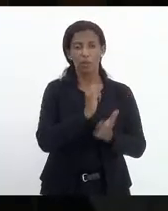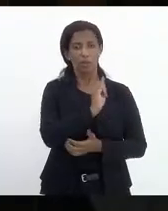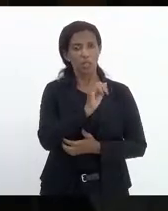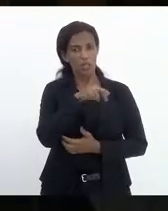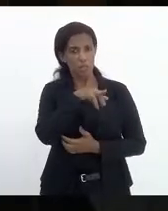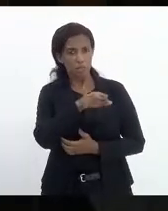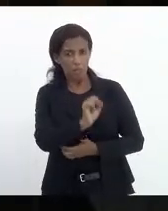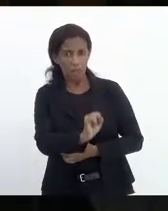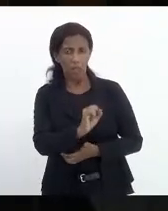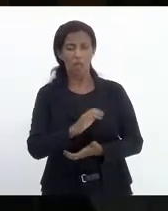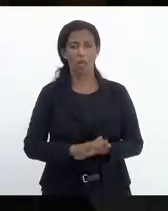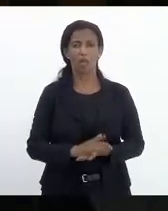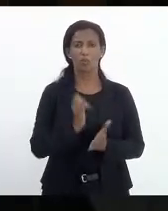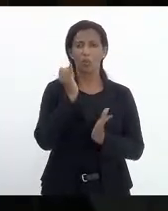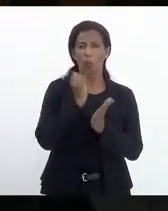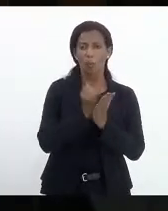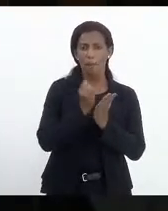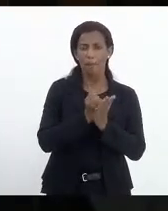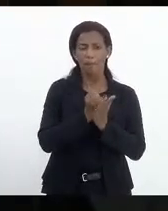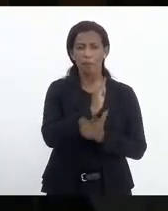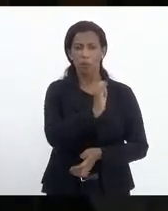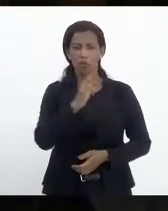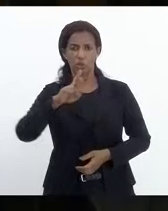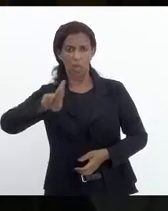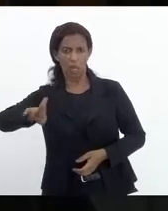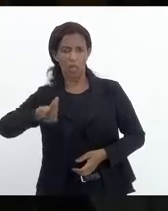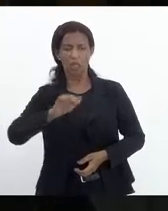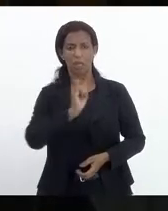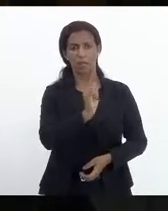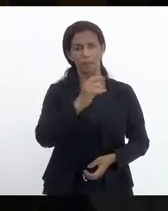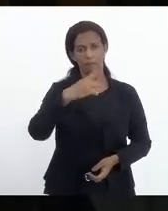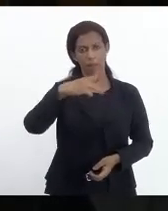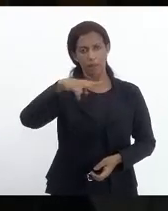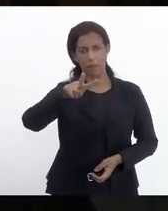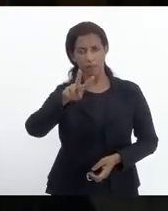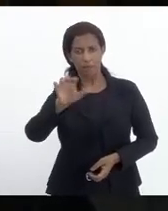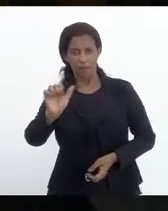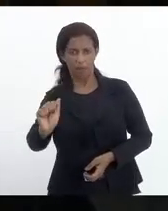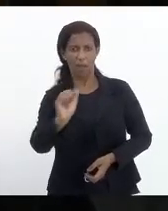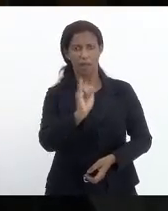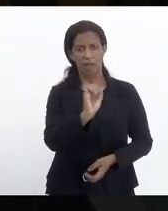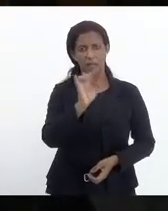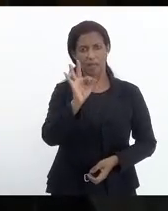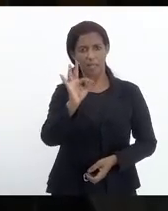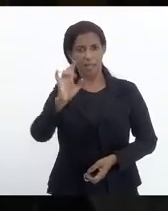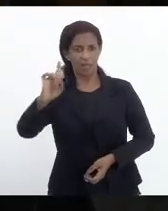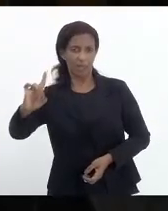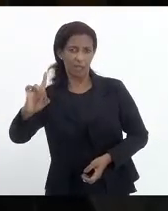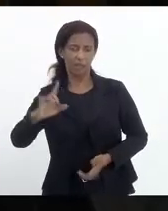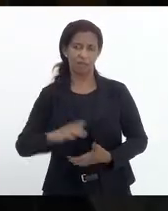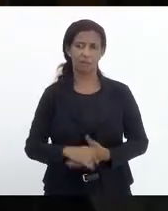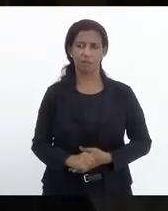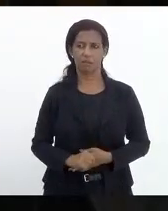ICMS do imposto de renda do IPVA do itd